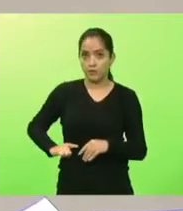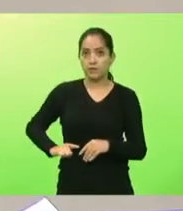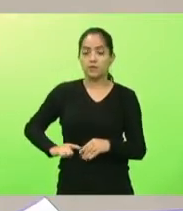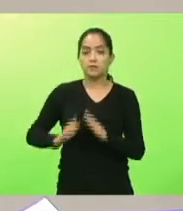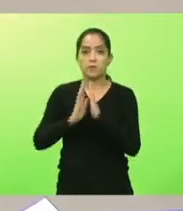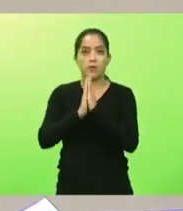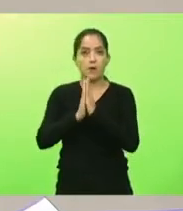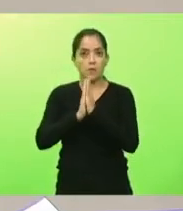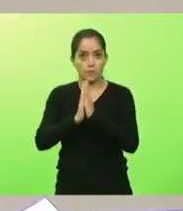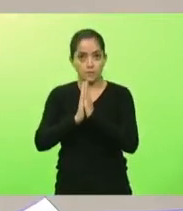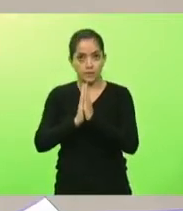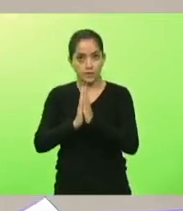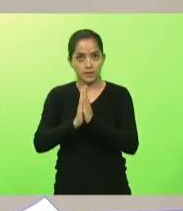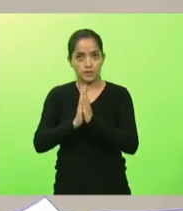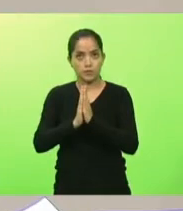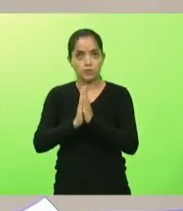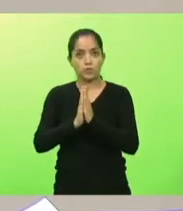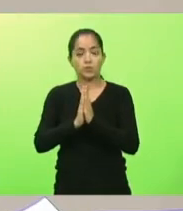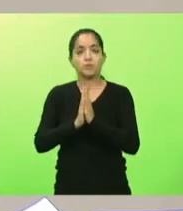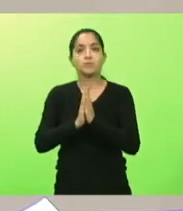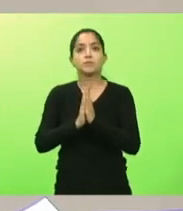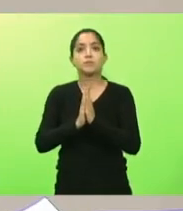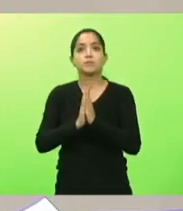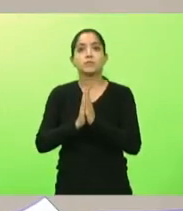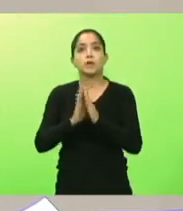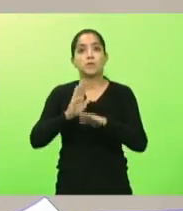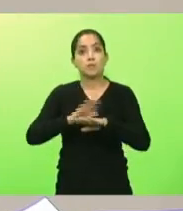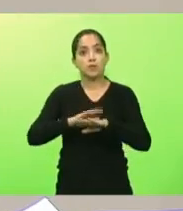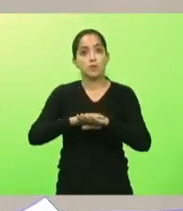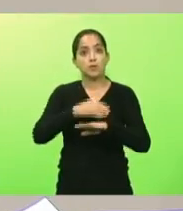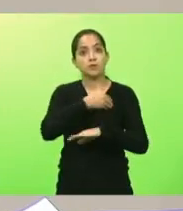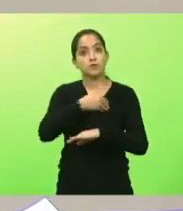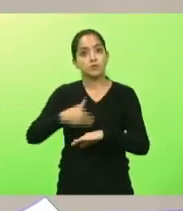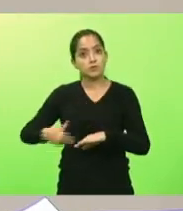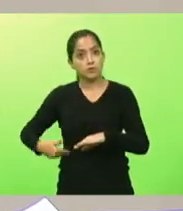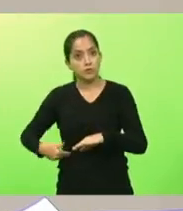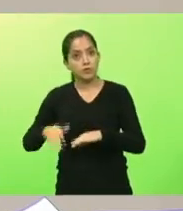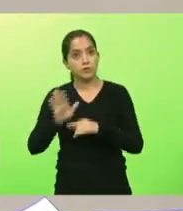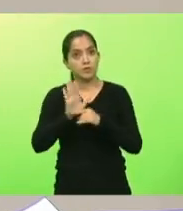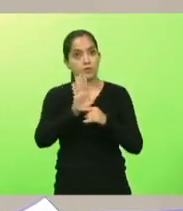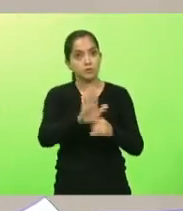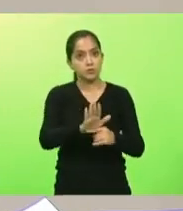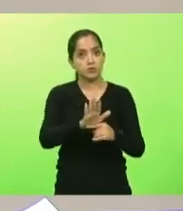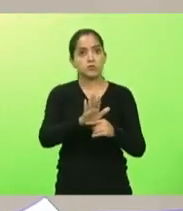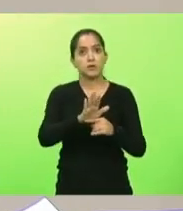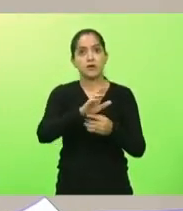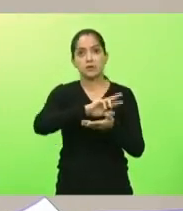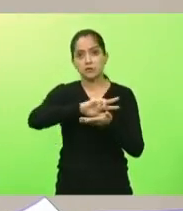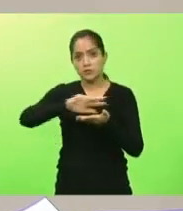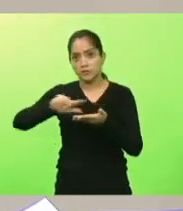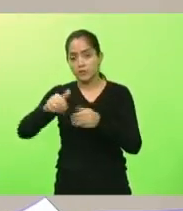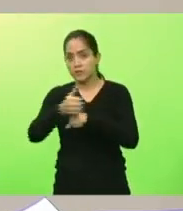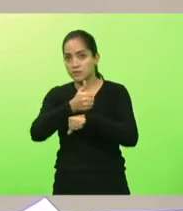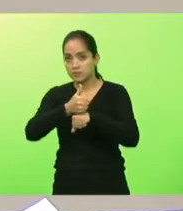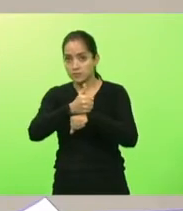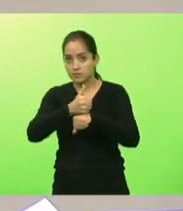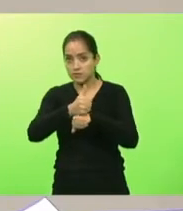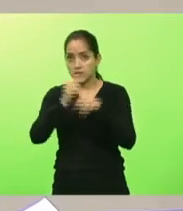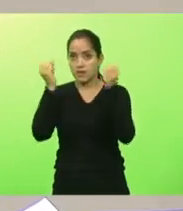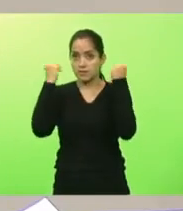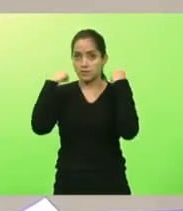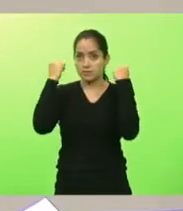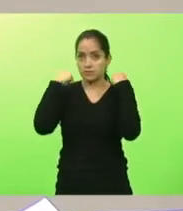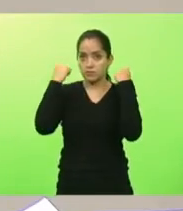que seja efetivada uma ação concreta por parte do governo do Estado para auxiliar diversos profissionais ligados ao esporte que